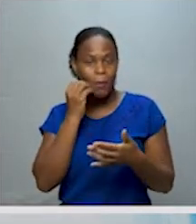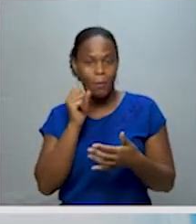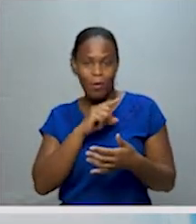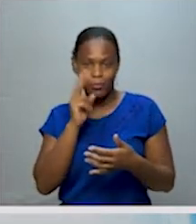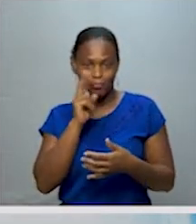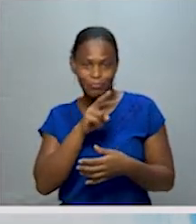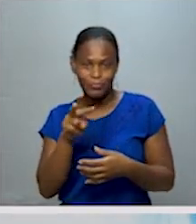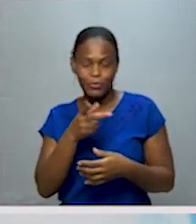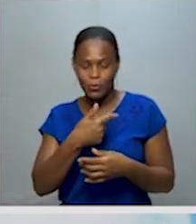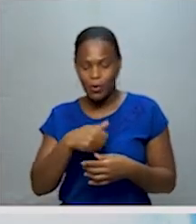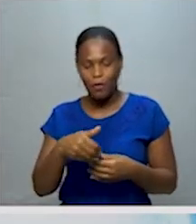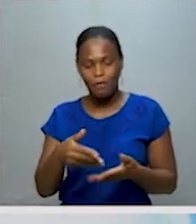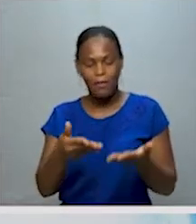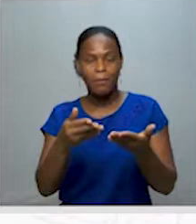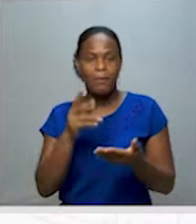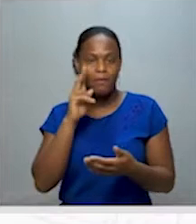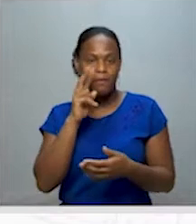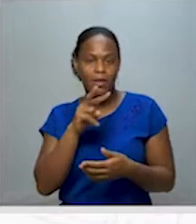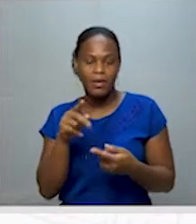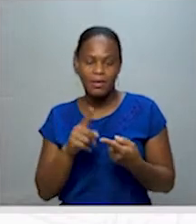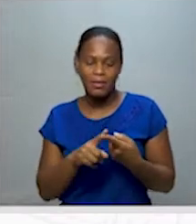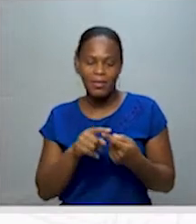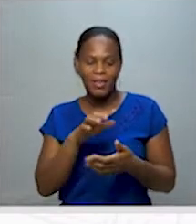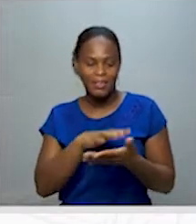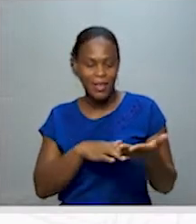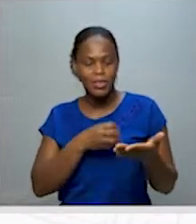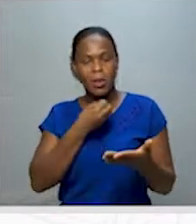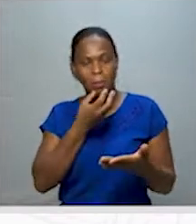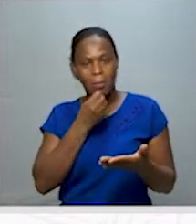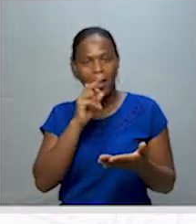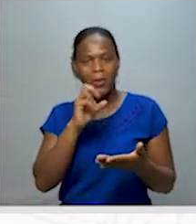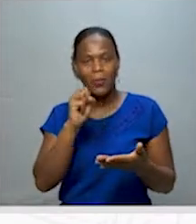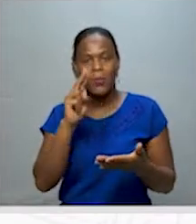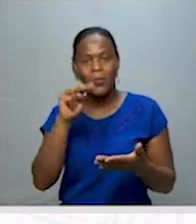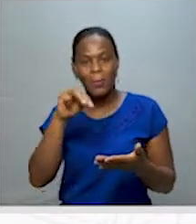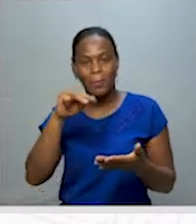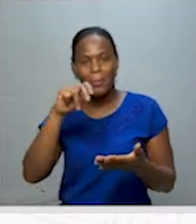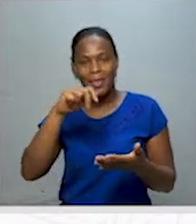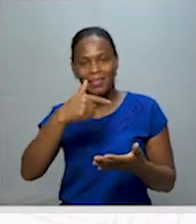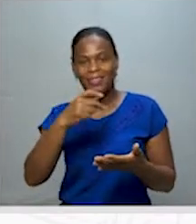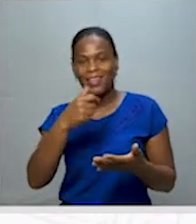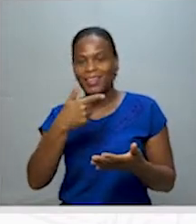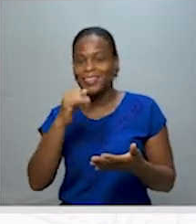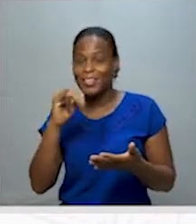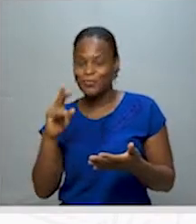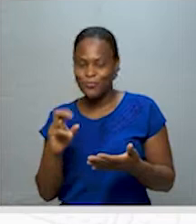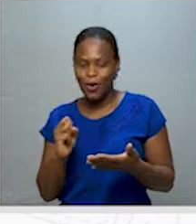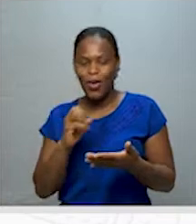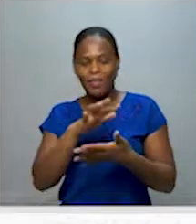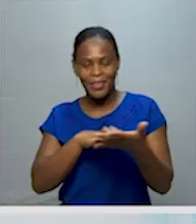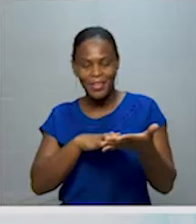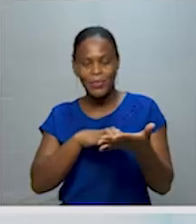observar, vamos ver texto argumentativo, texto dissertativo e